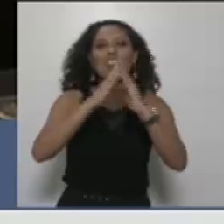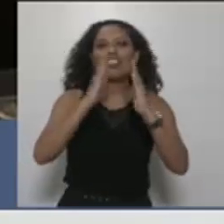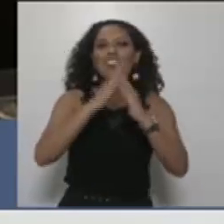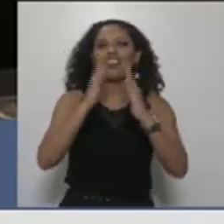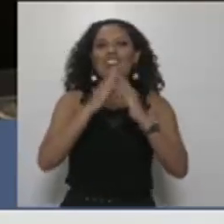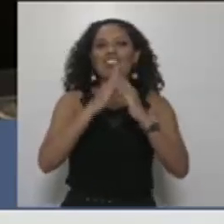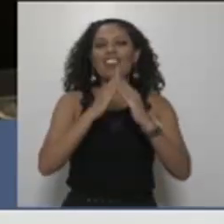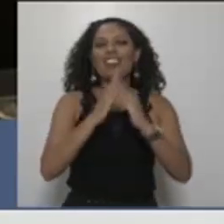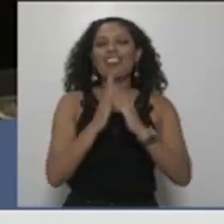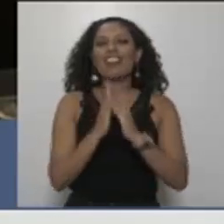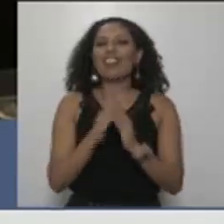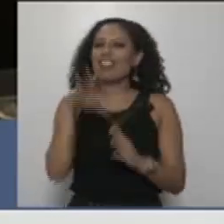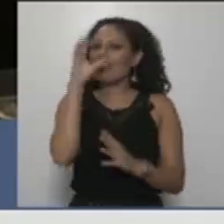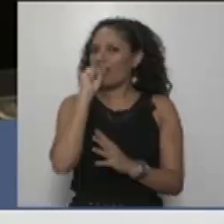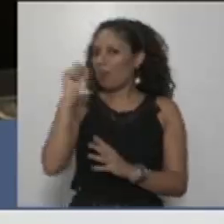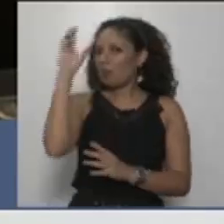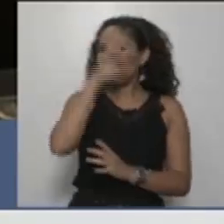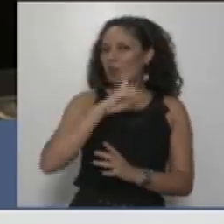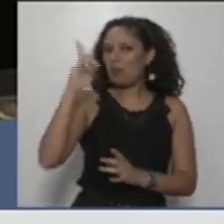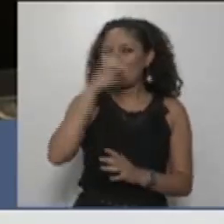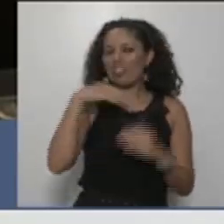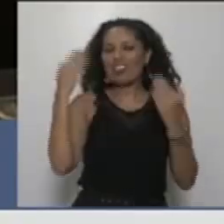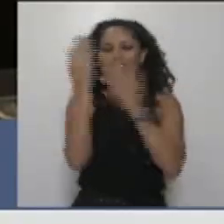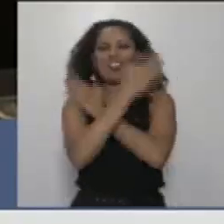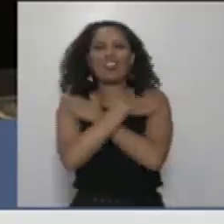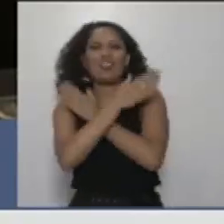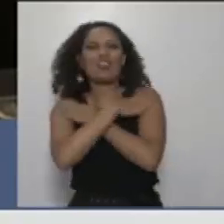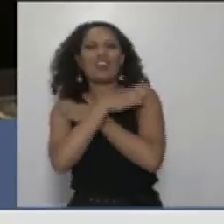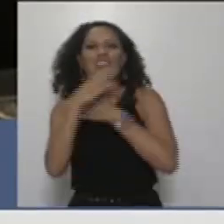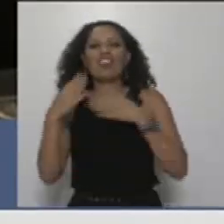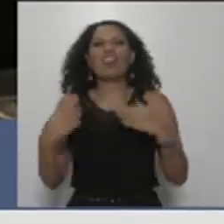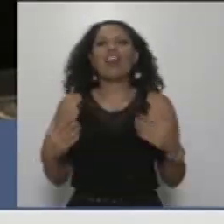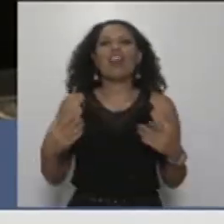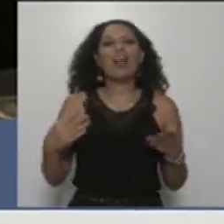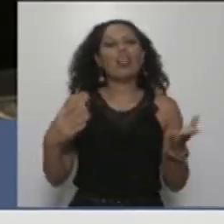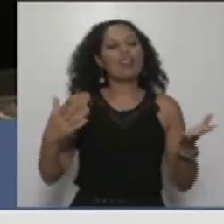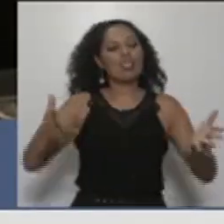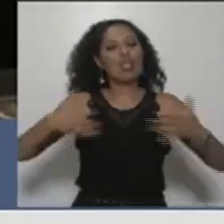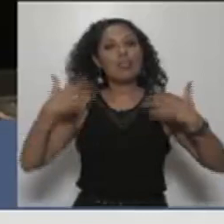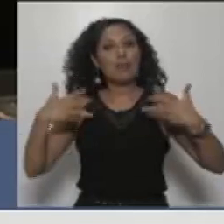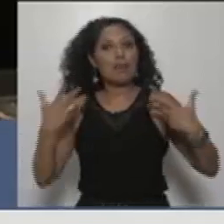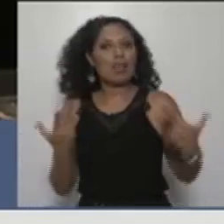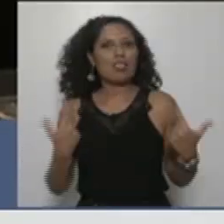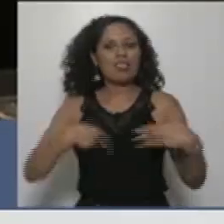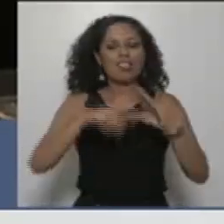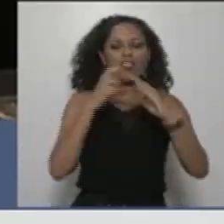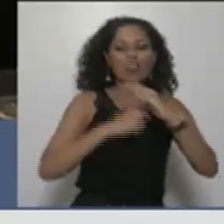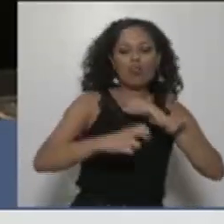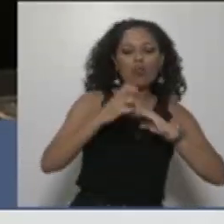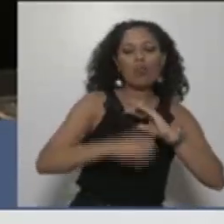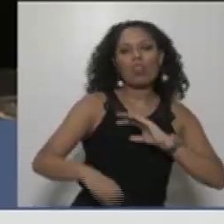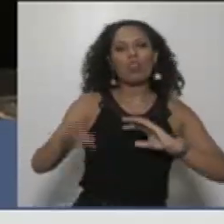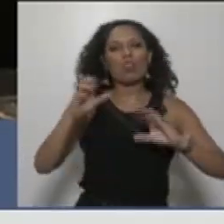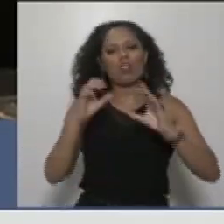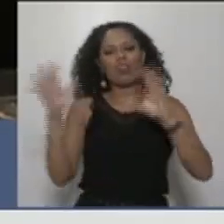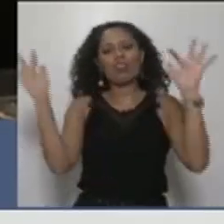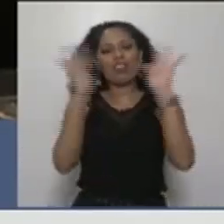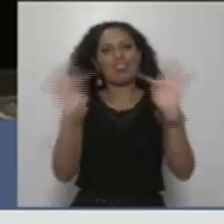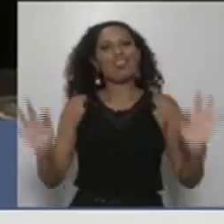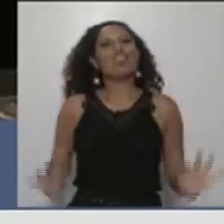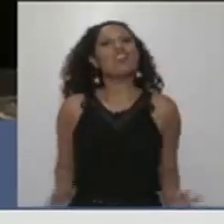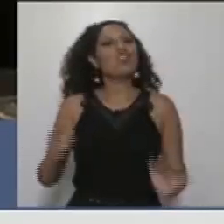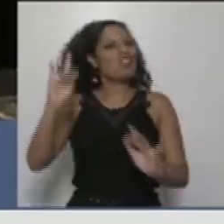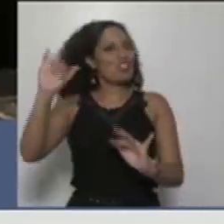aos sábados, domingos e feriados e usar um vagão que nos proteja, principalmente em dia de